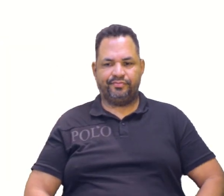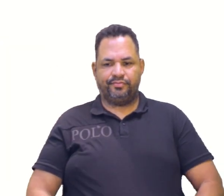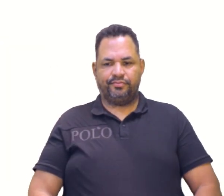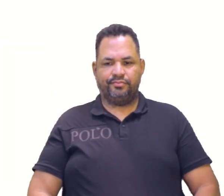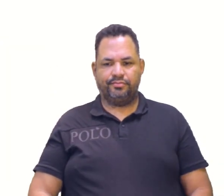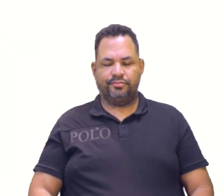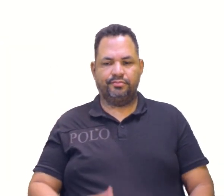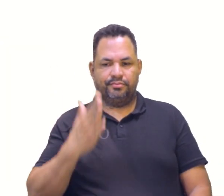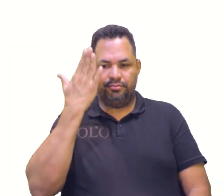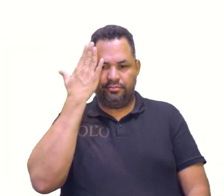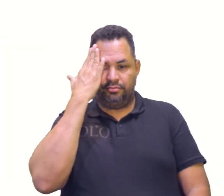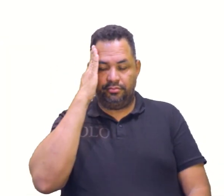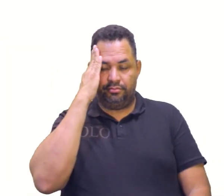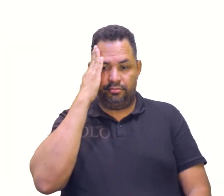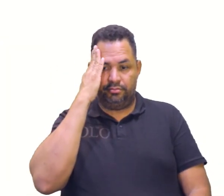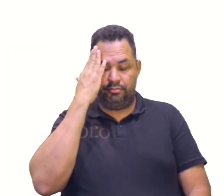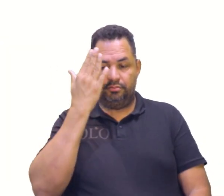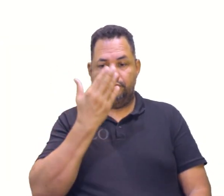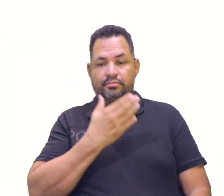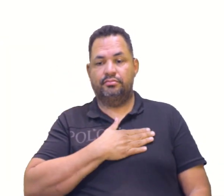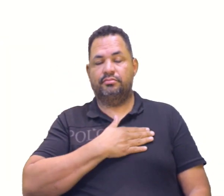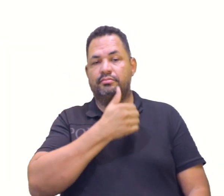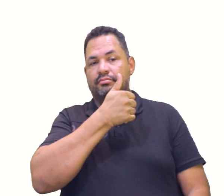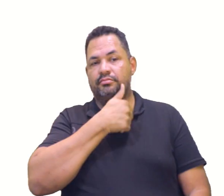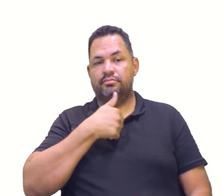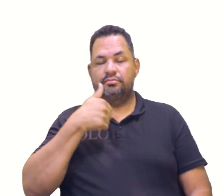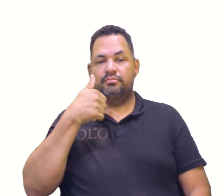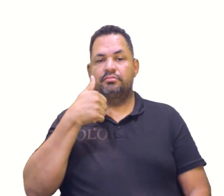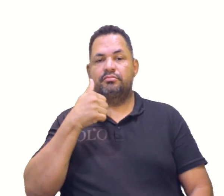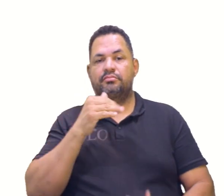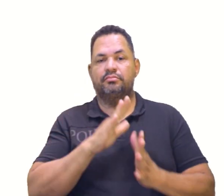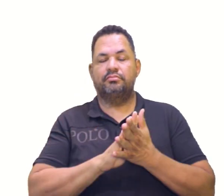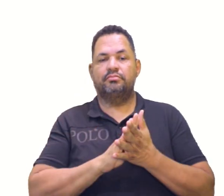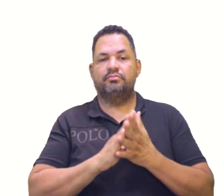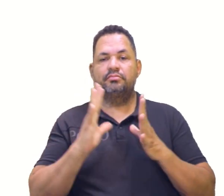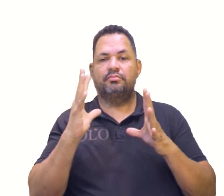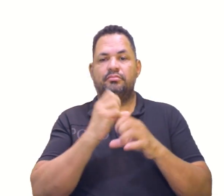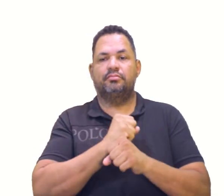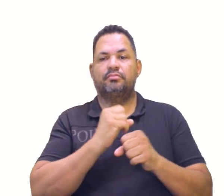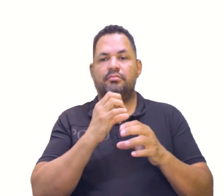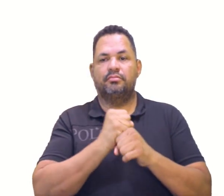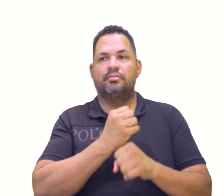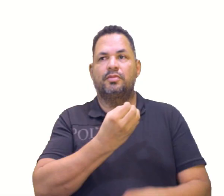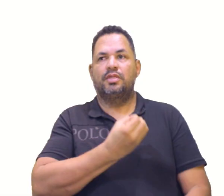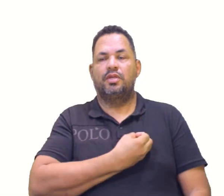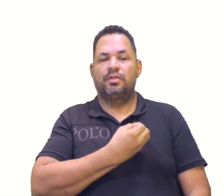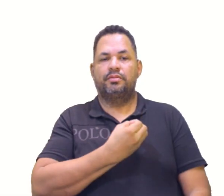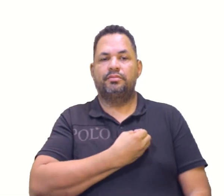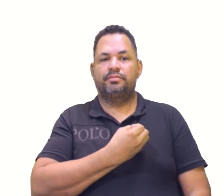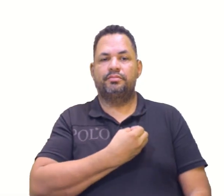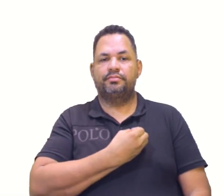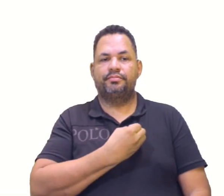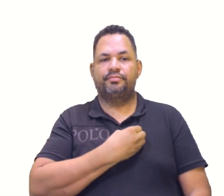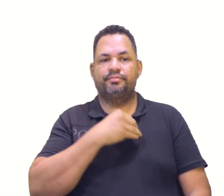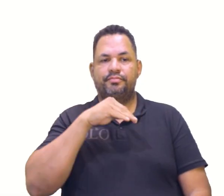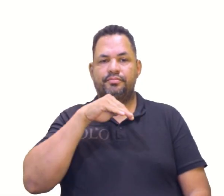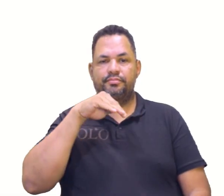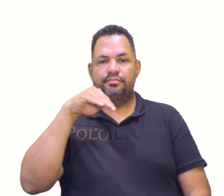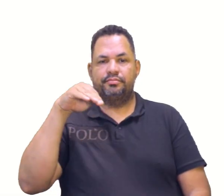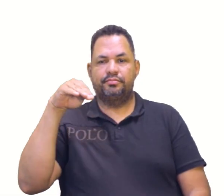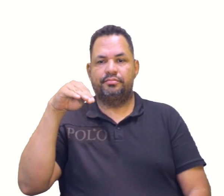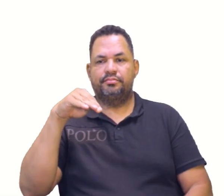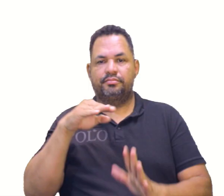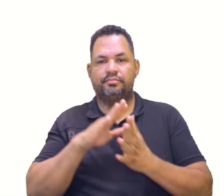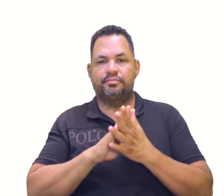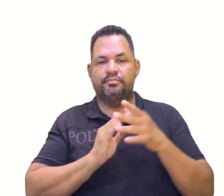Para compreender melhor, vamos calcular o coeficiente angular ou declividade da reta que